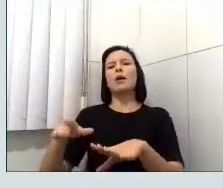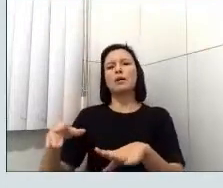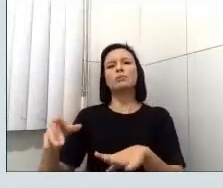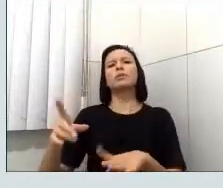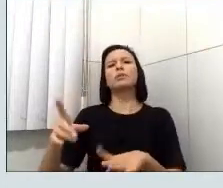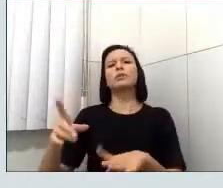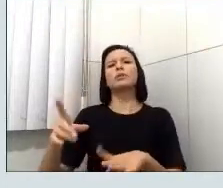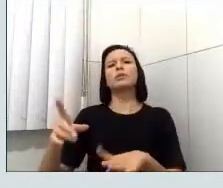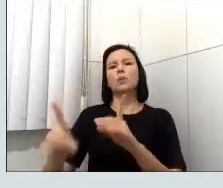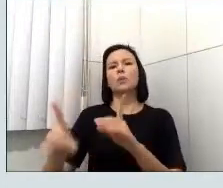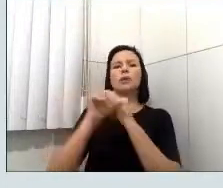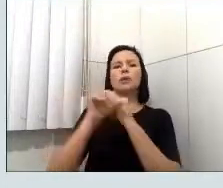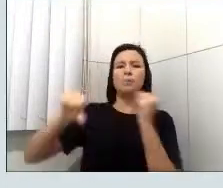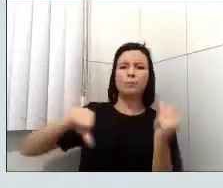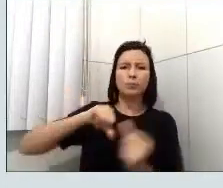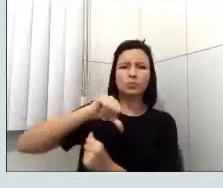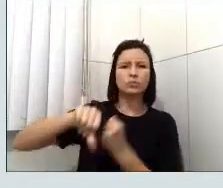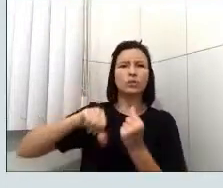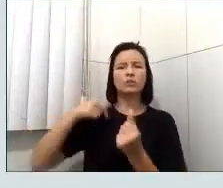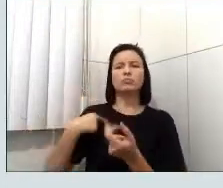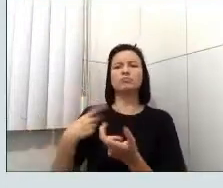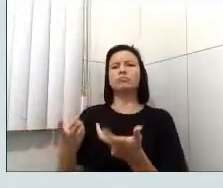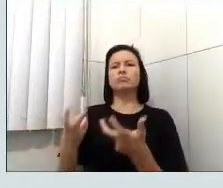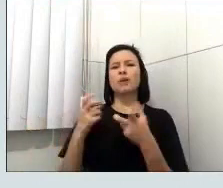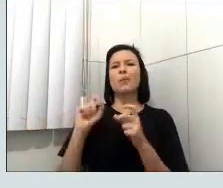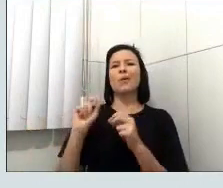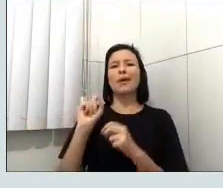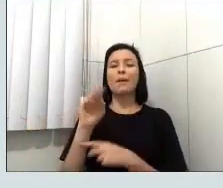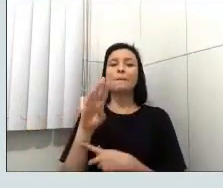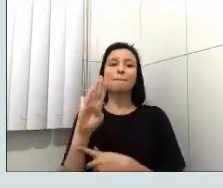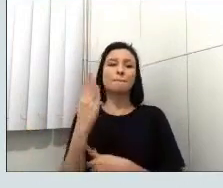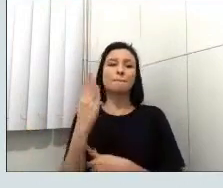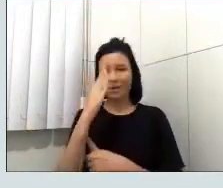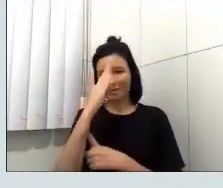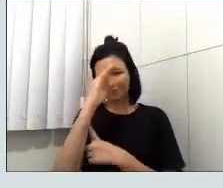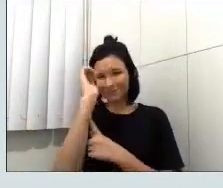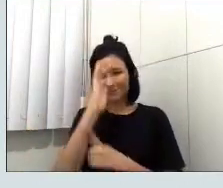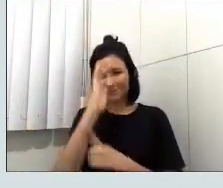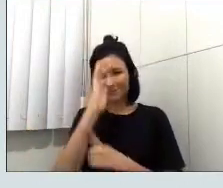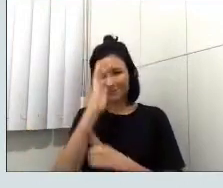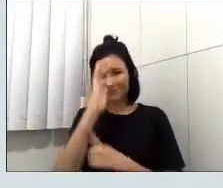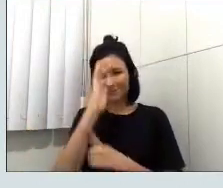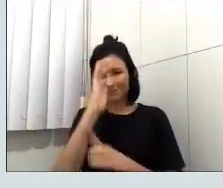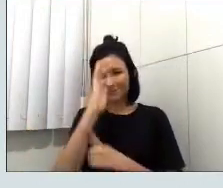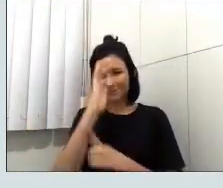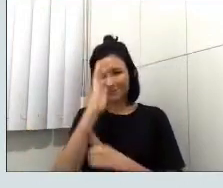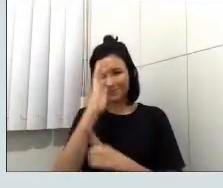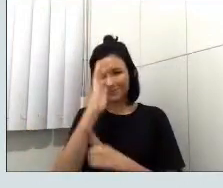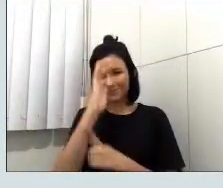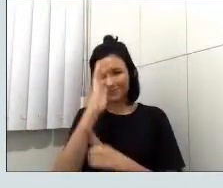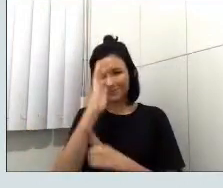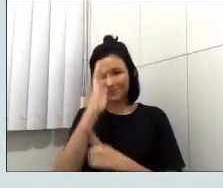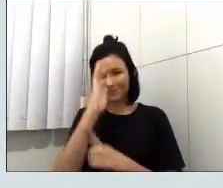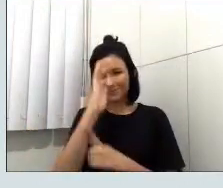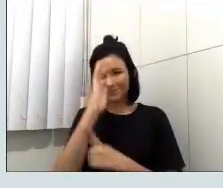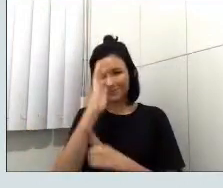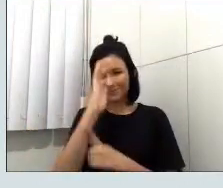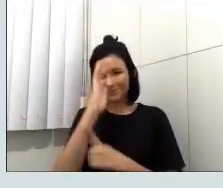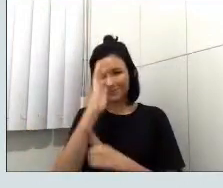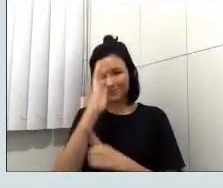as mudanças. Primeiro eles começam na exploração do pau-brasil, depois vai para a cana-de-açúcar, a gente vê na economia mineradora,